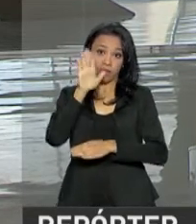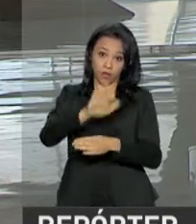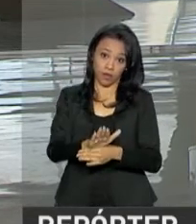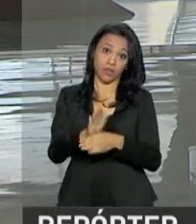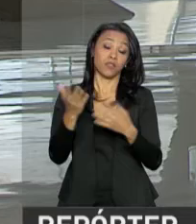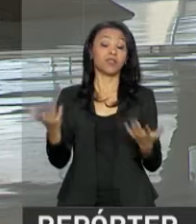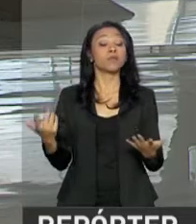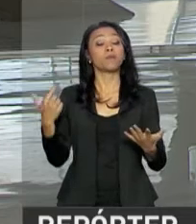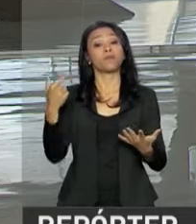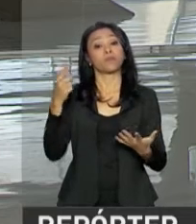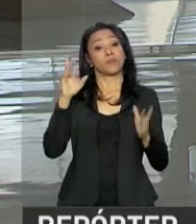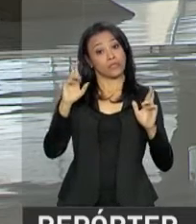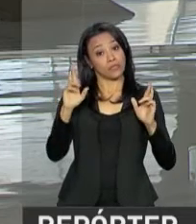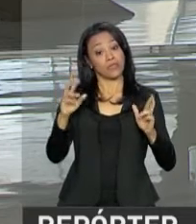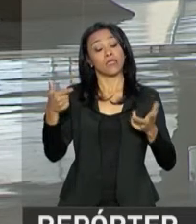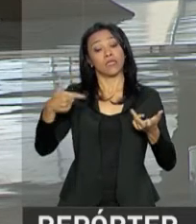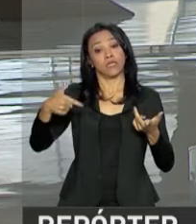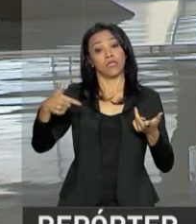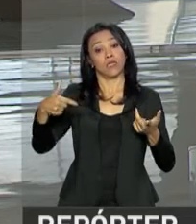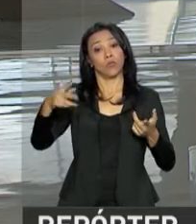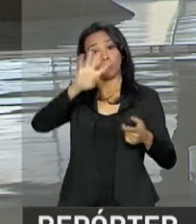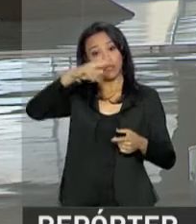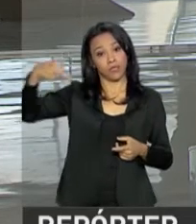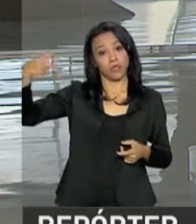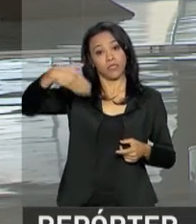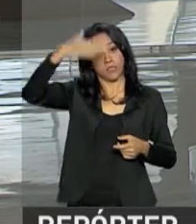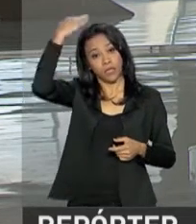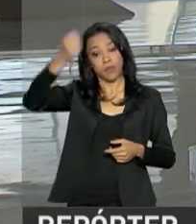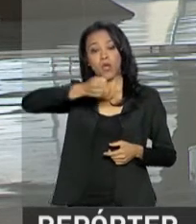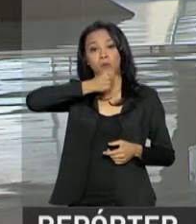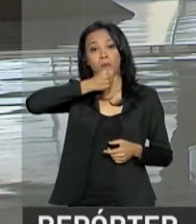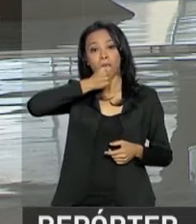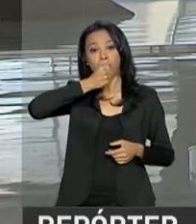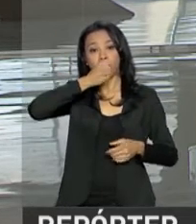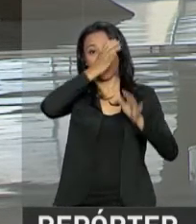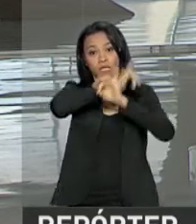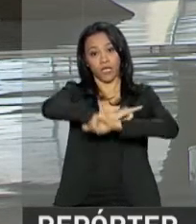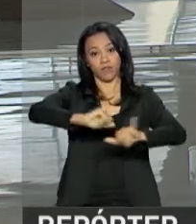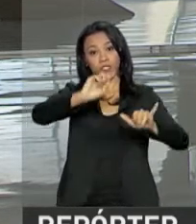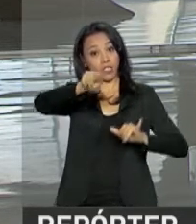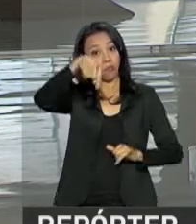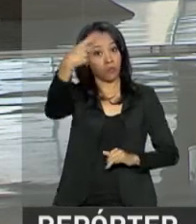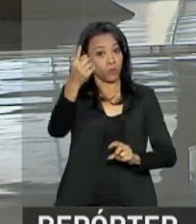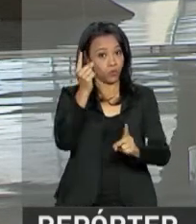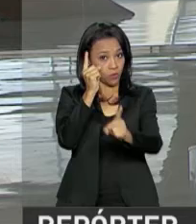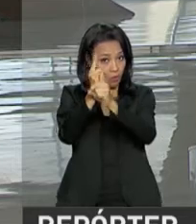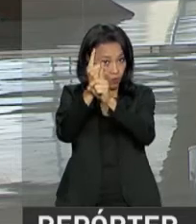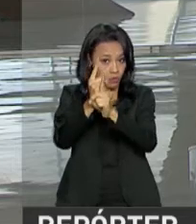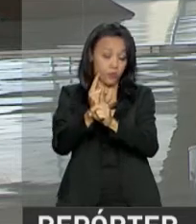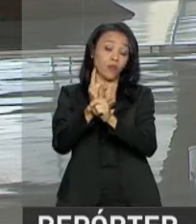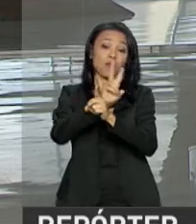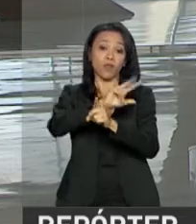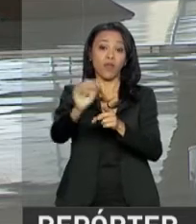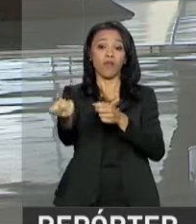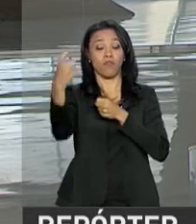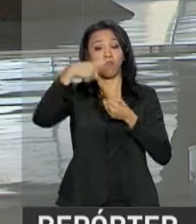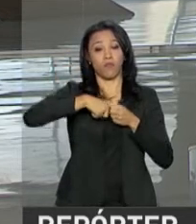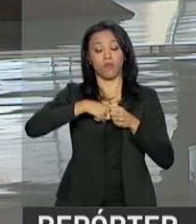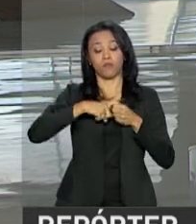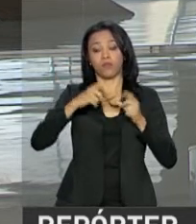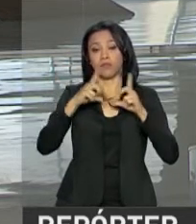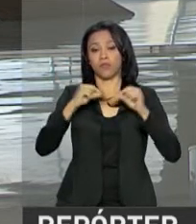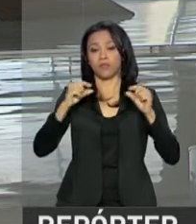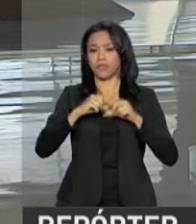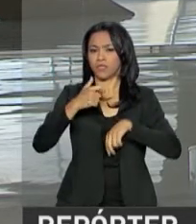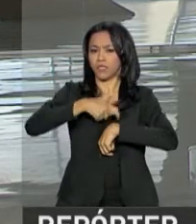previsão é de que o presidente michel temer conversa com a imprensa depois do encontro ele deve retornar a brasília por volta